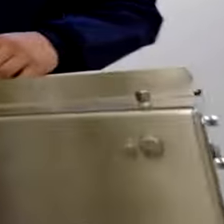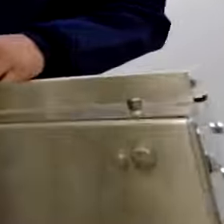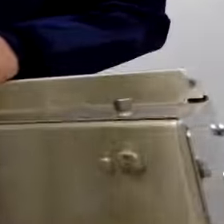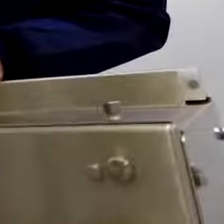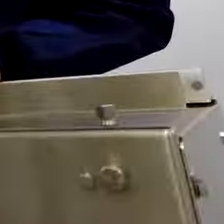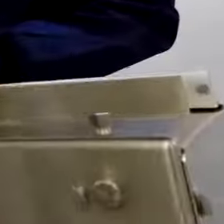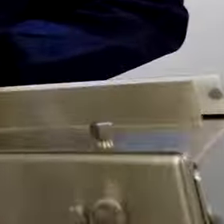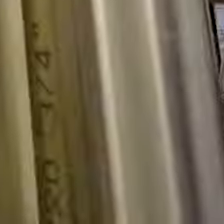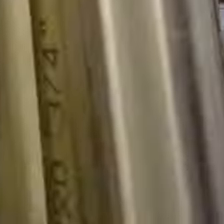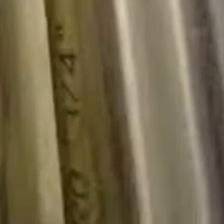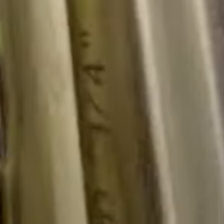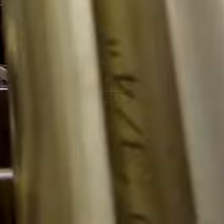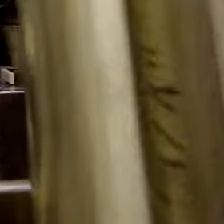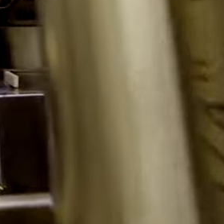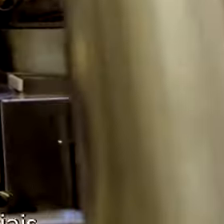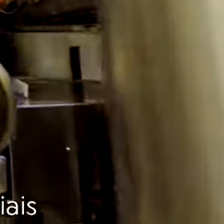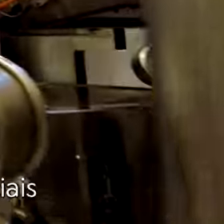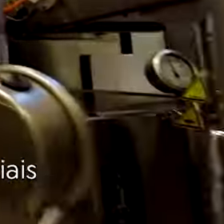Legenda